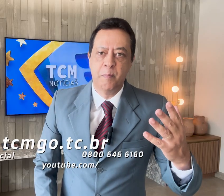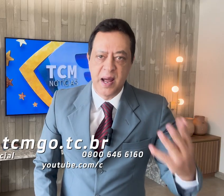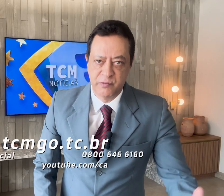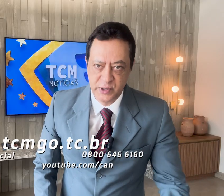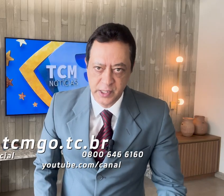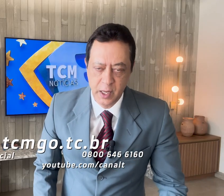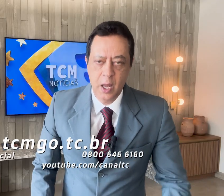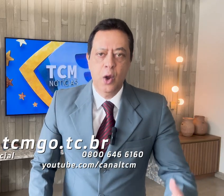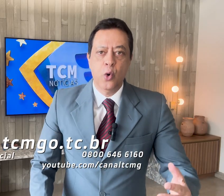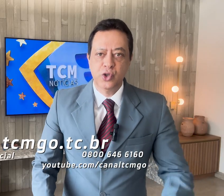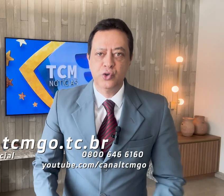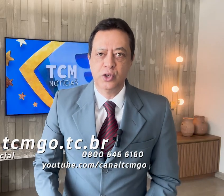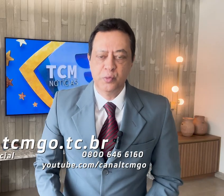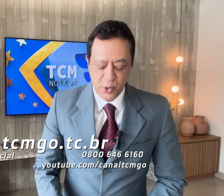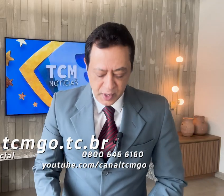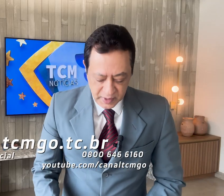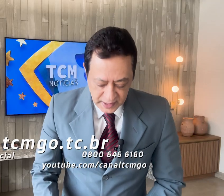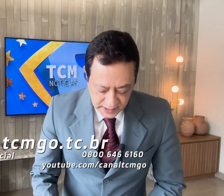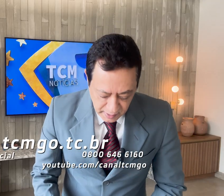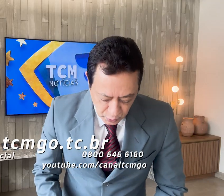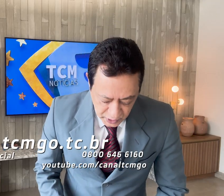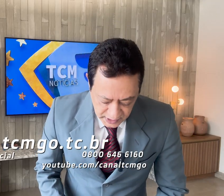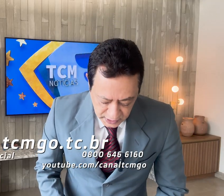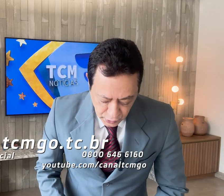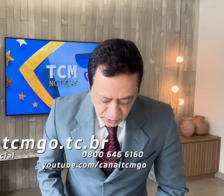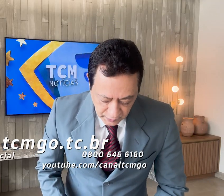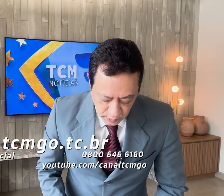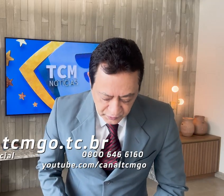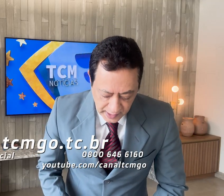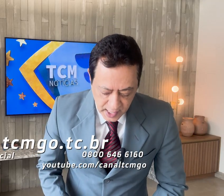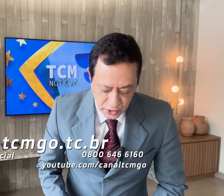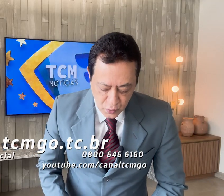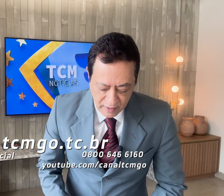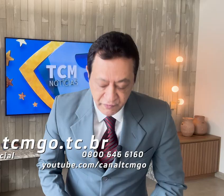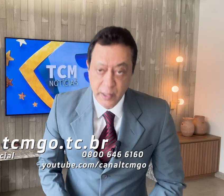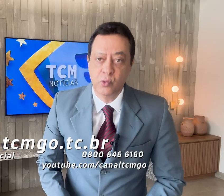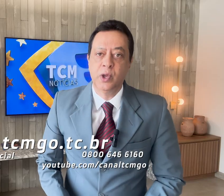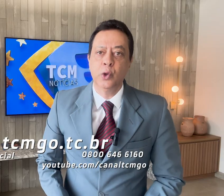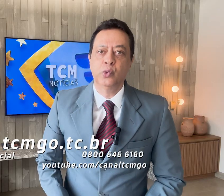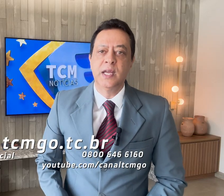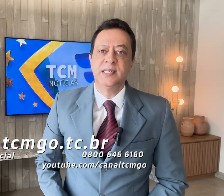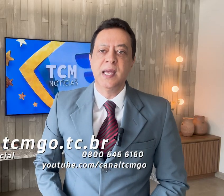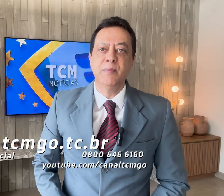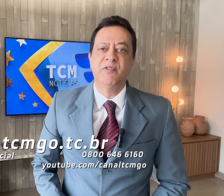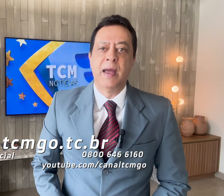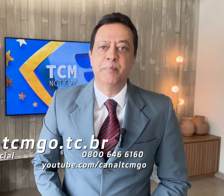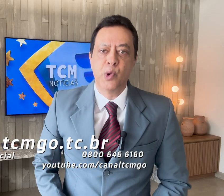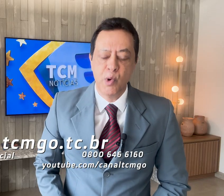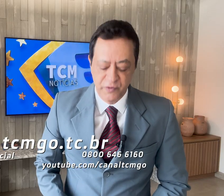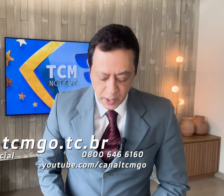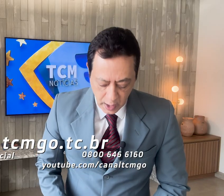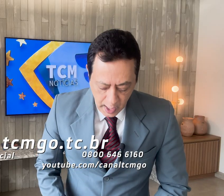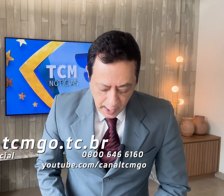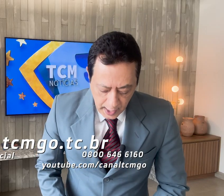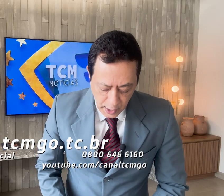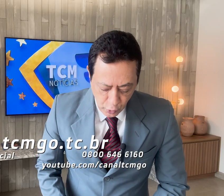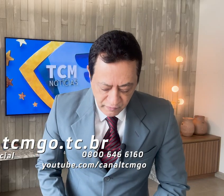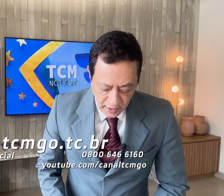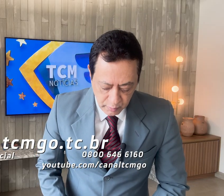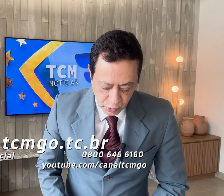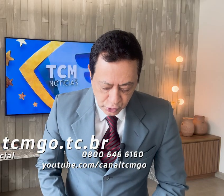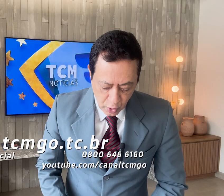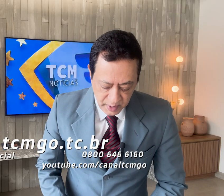tribunal para você. Hoje, no nosso programa TCM Notícias, nós vamos falar de um evento que o TCM vai promover